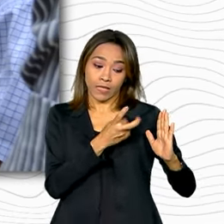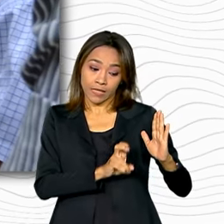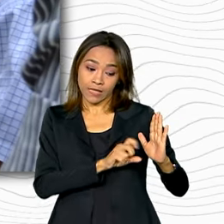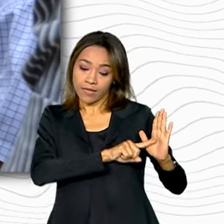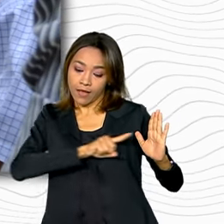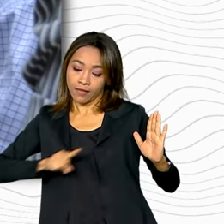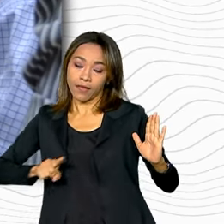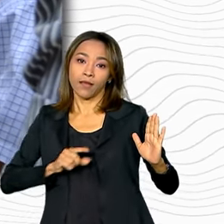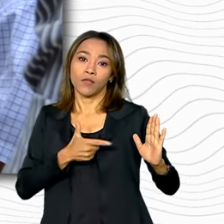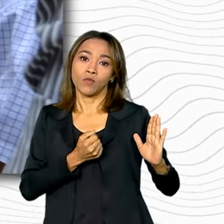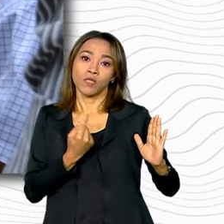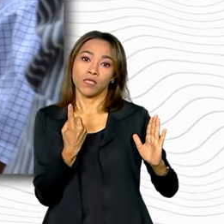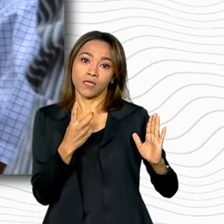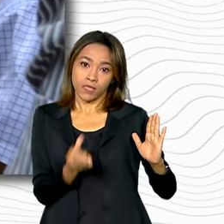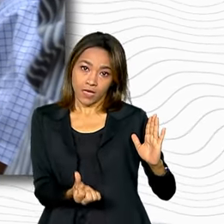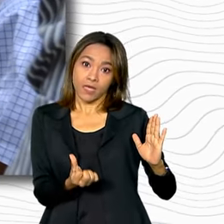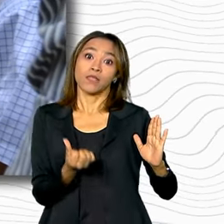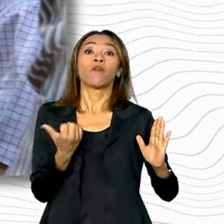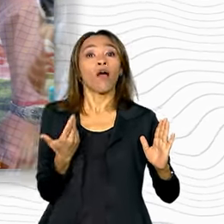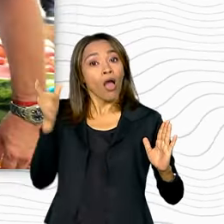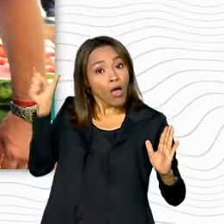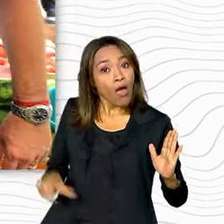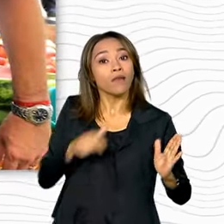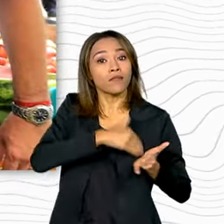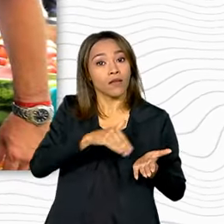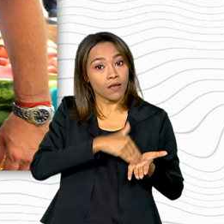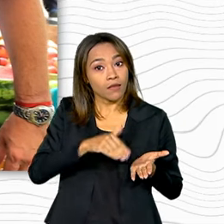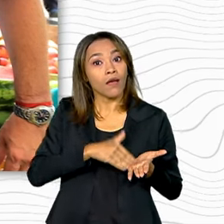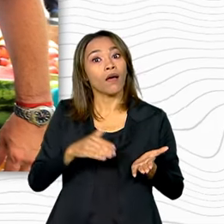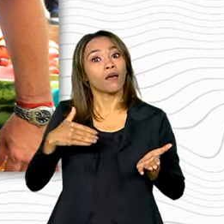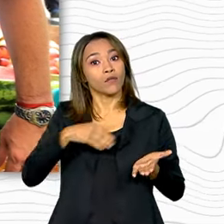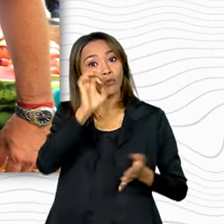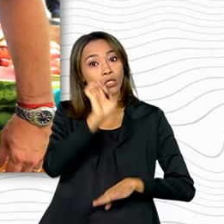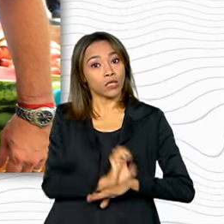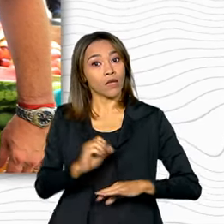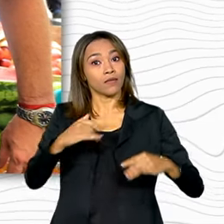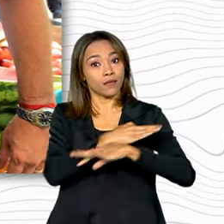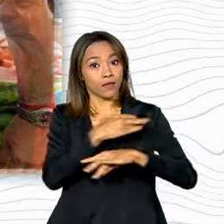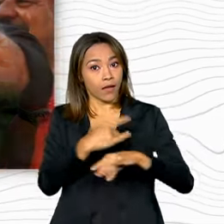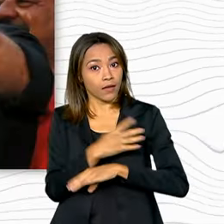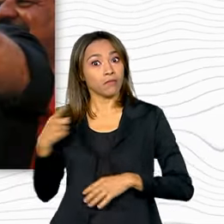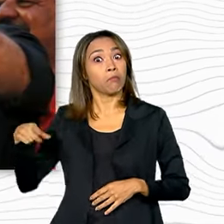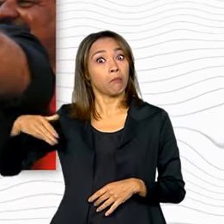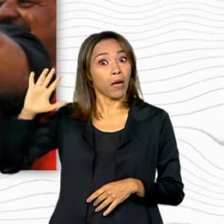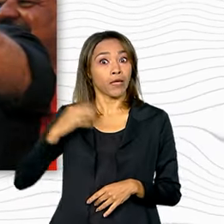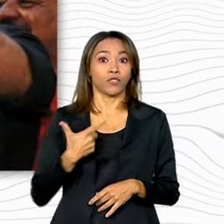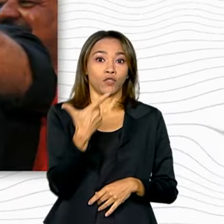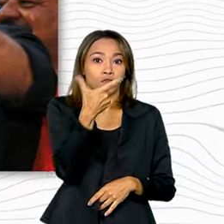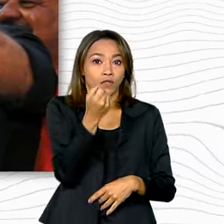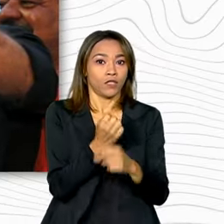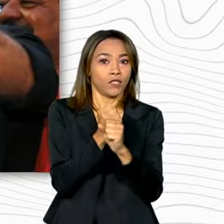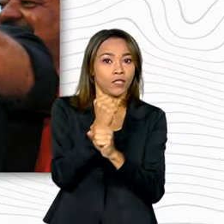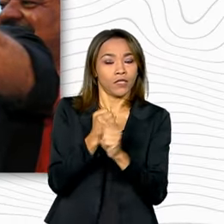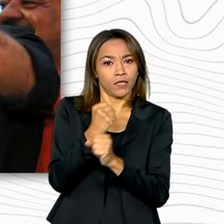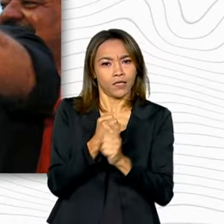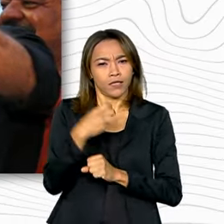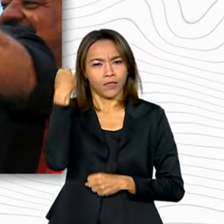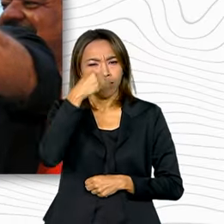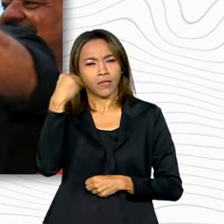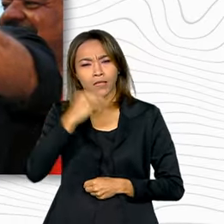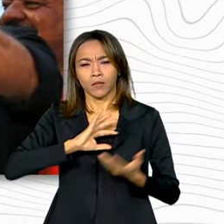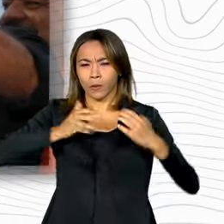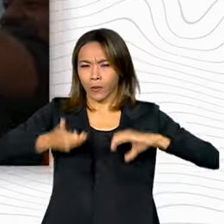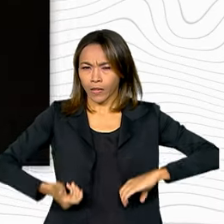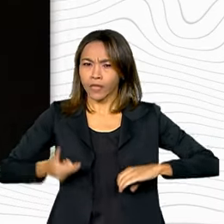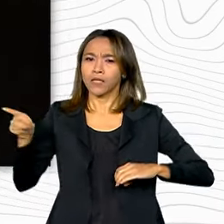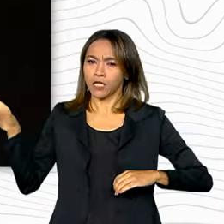2016, foi secretário estadual das cidades. Em mais de 20 anos de atuação no Congresso Nacional, entre outras funções,